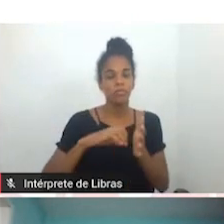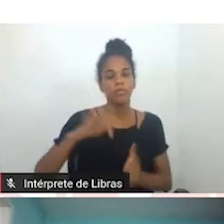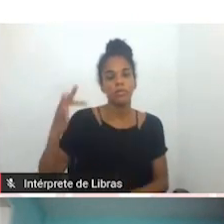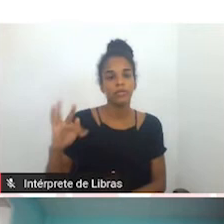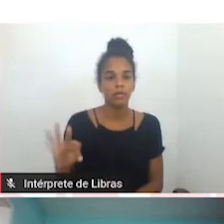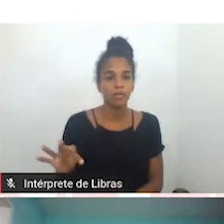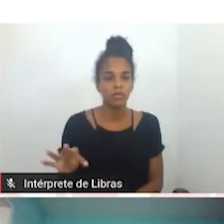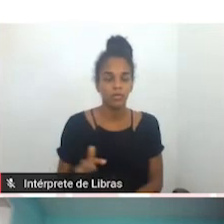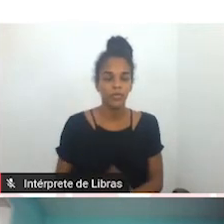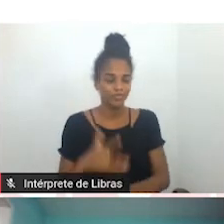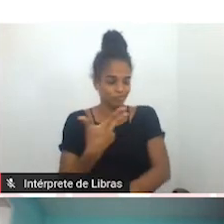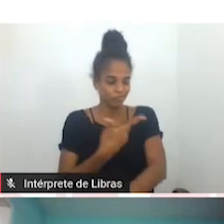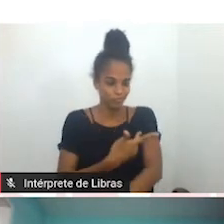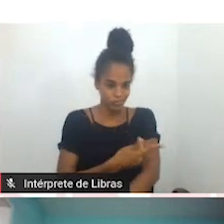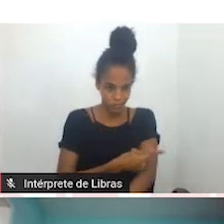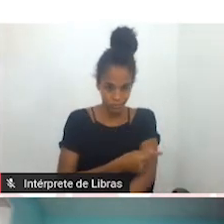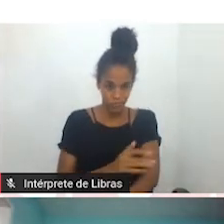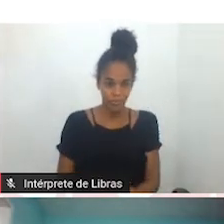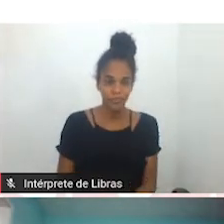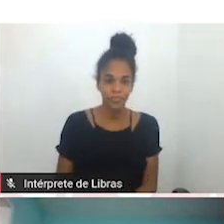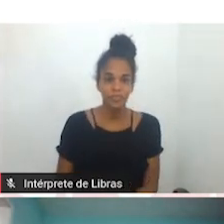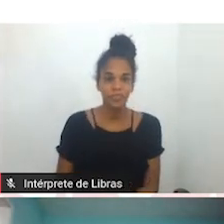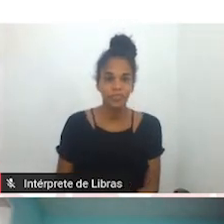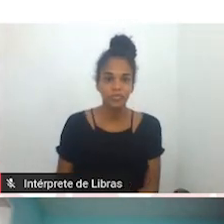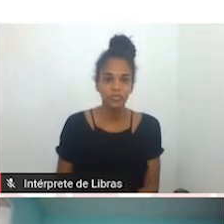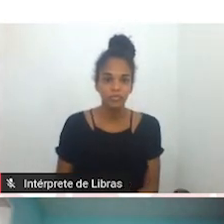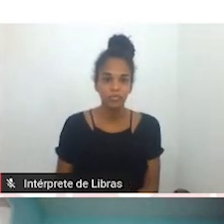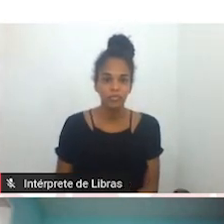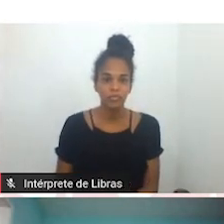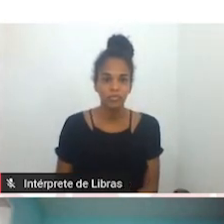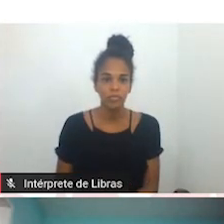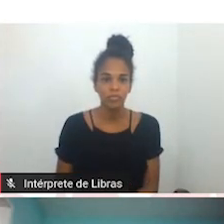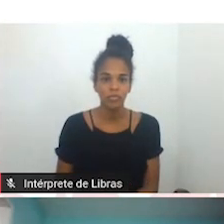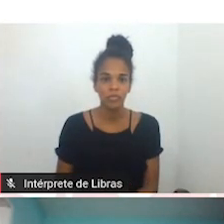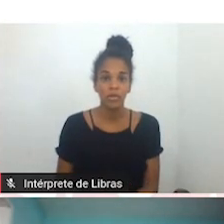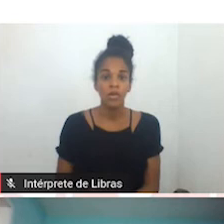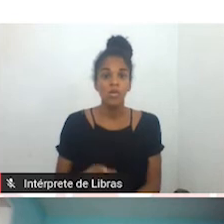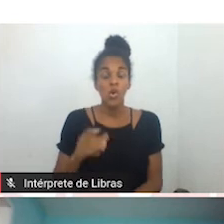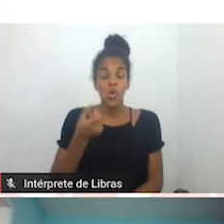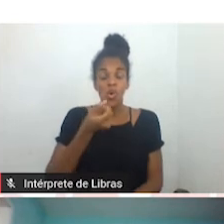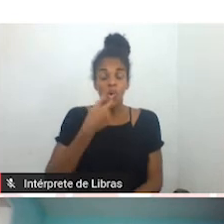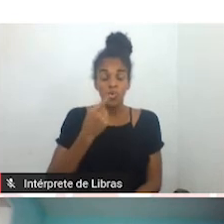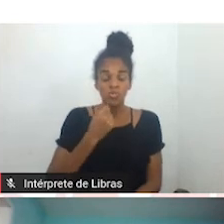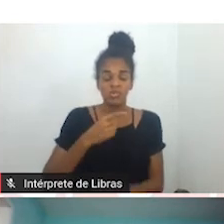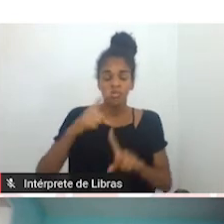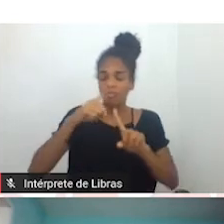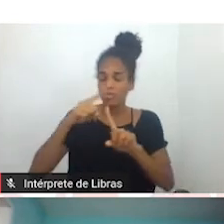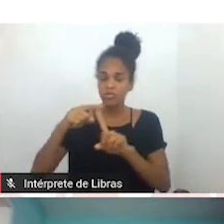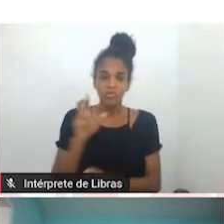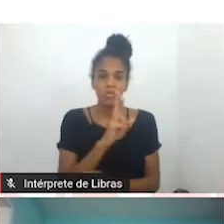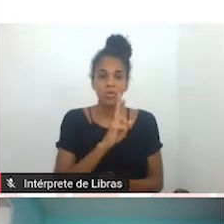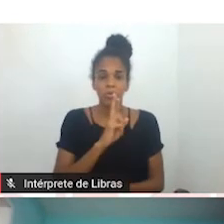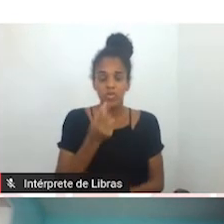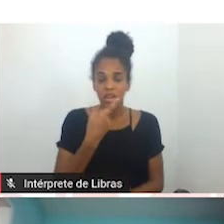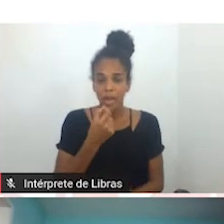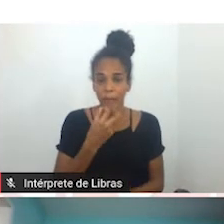roncorônio também é usado, sendo que é mais perigoso, digamos assim, já que ele tem um efeito mais prolongado, e